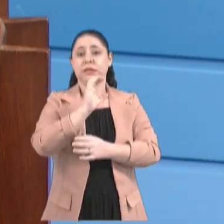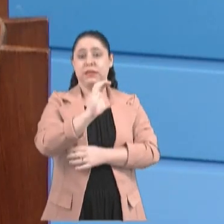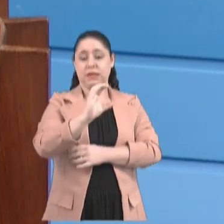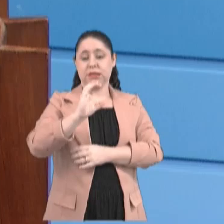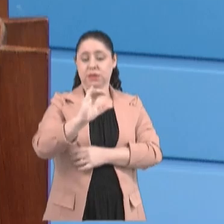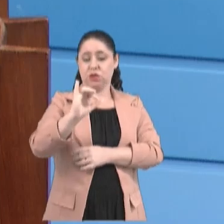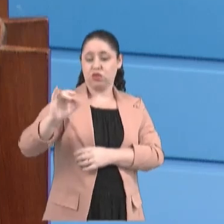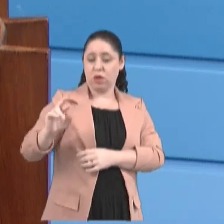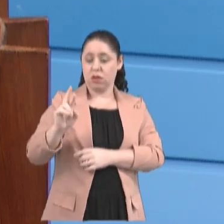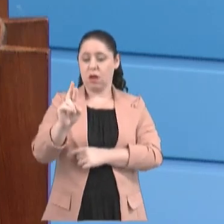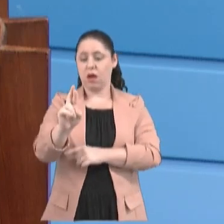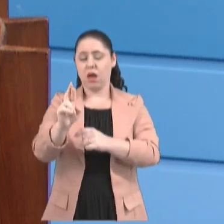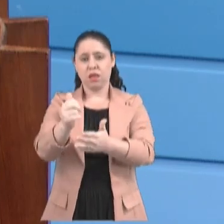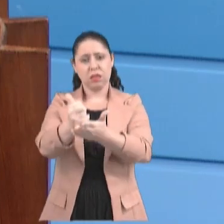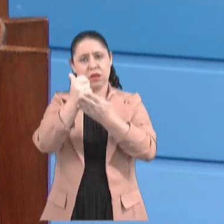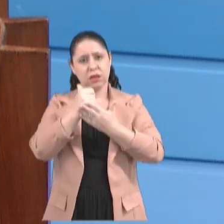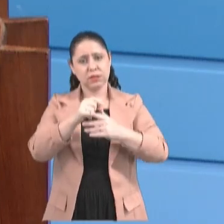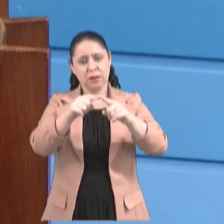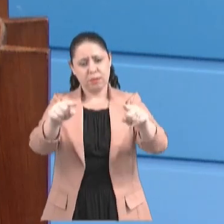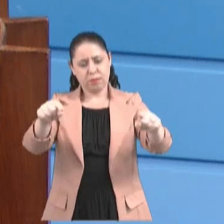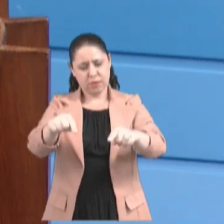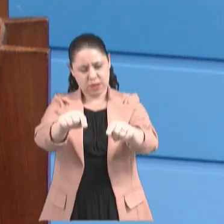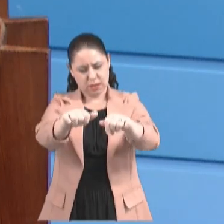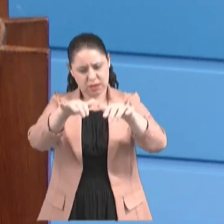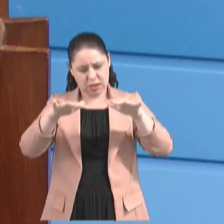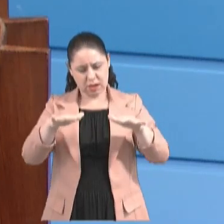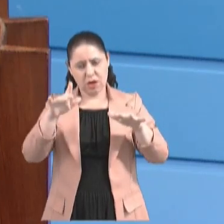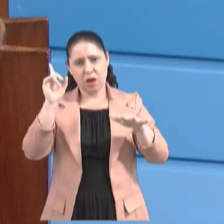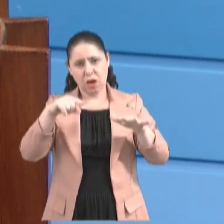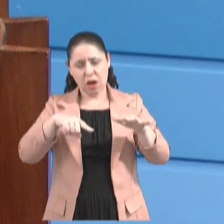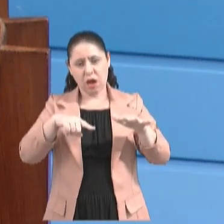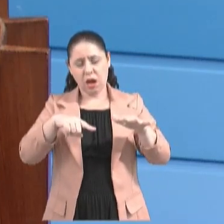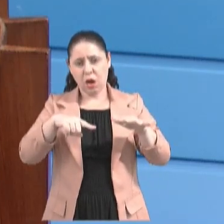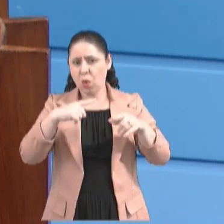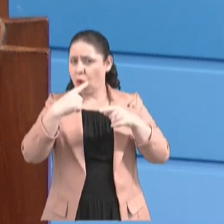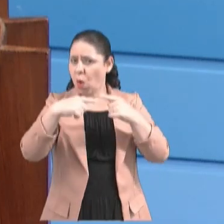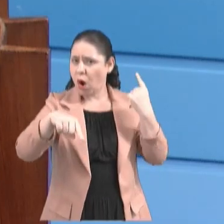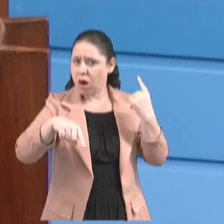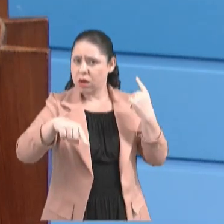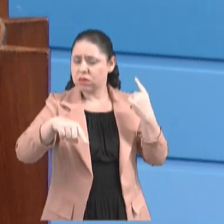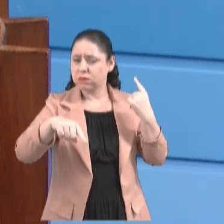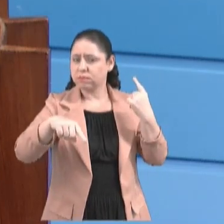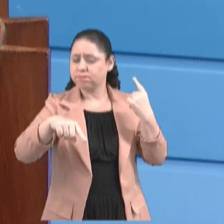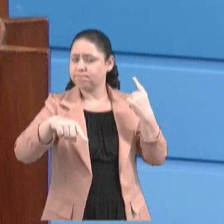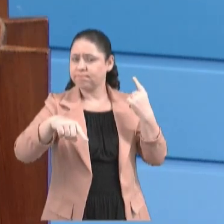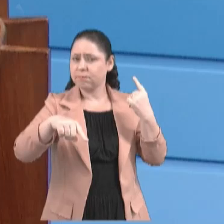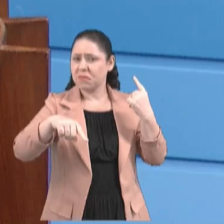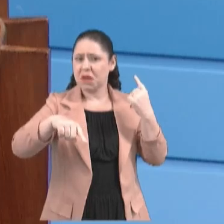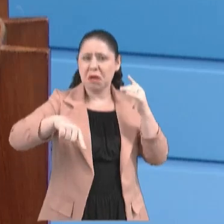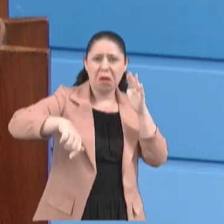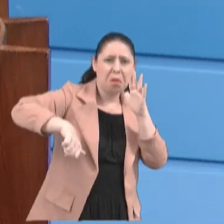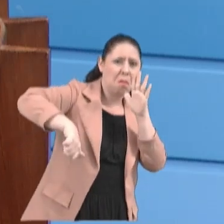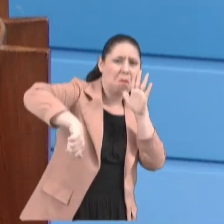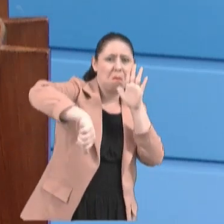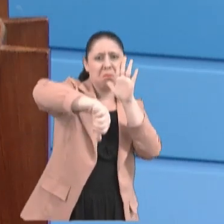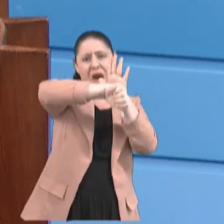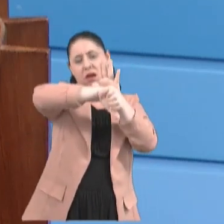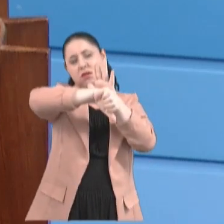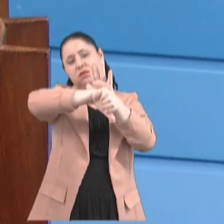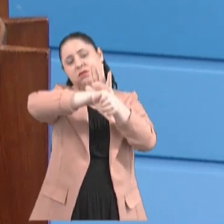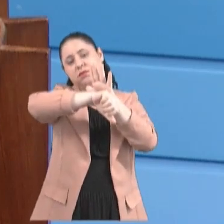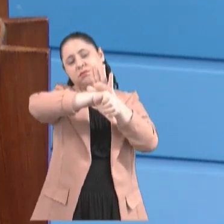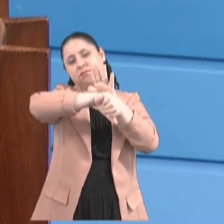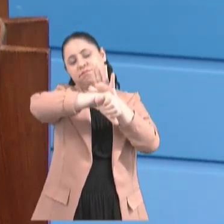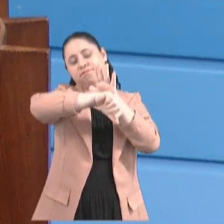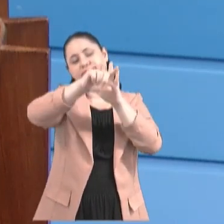e Justiça trazer para esse plenário uma violação tão grotesca